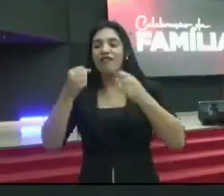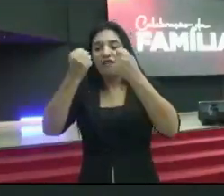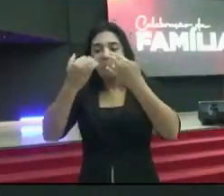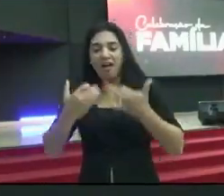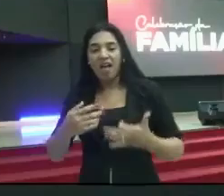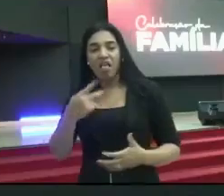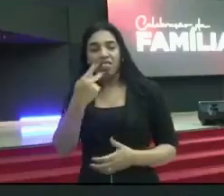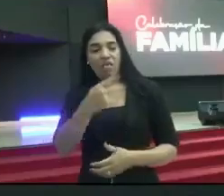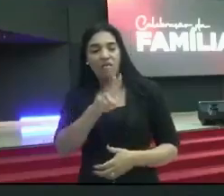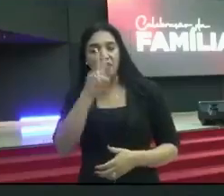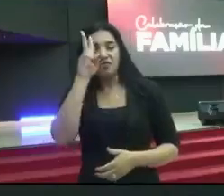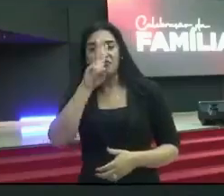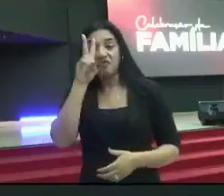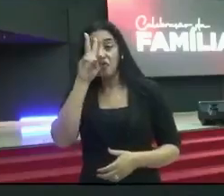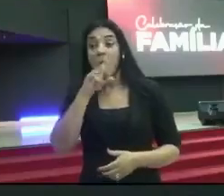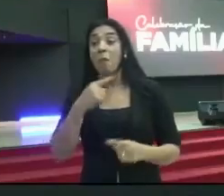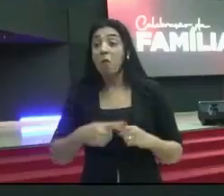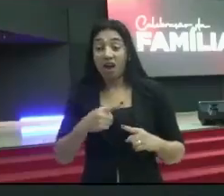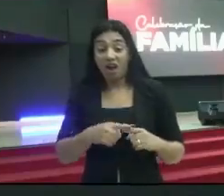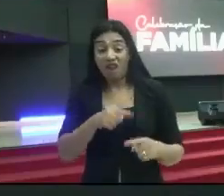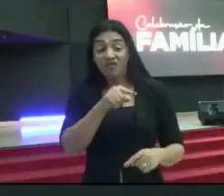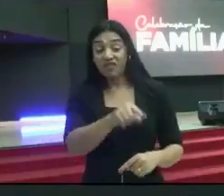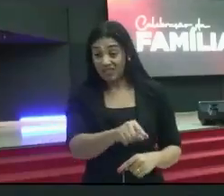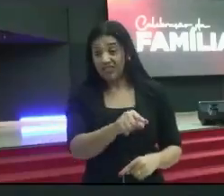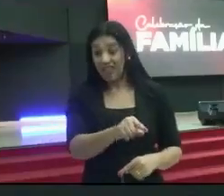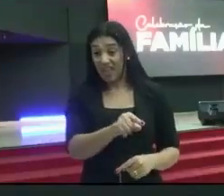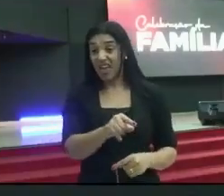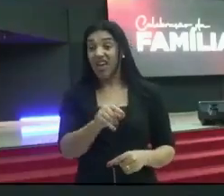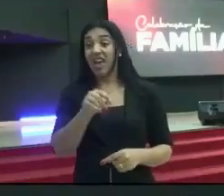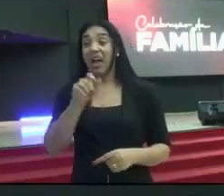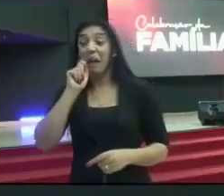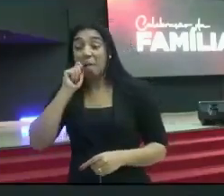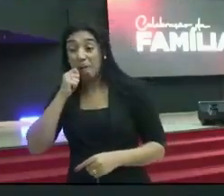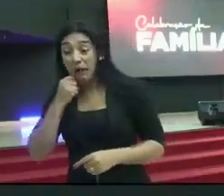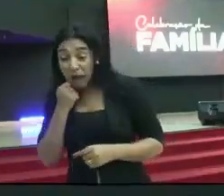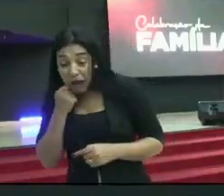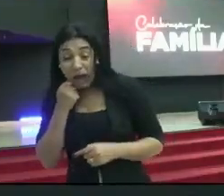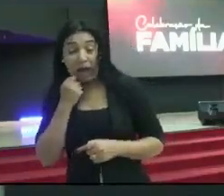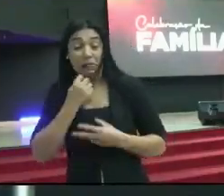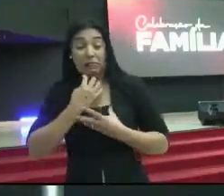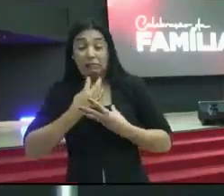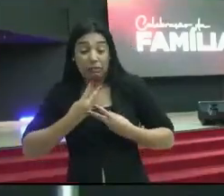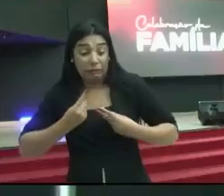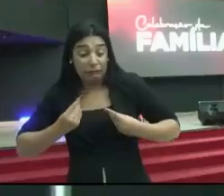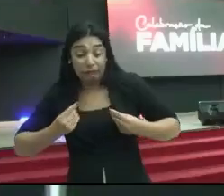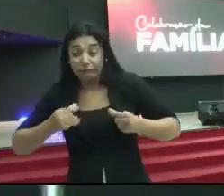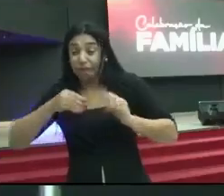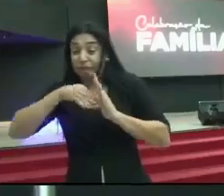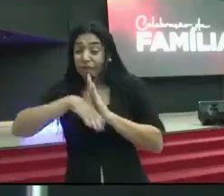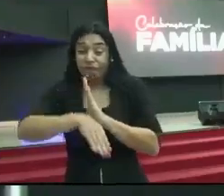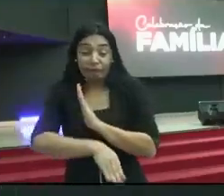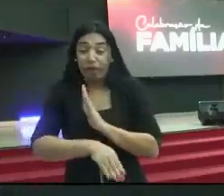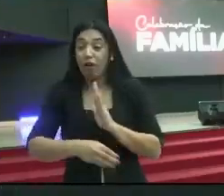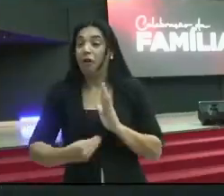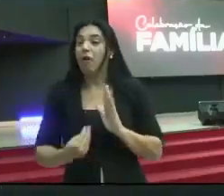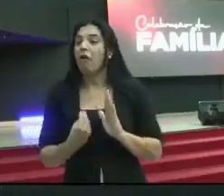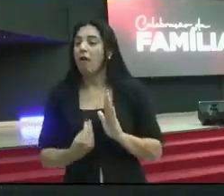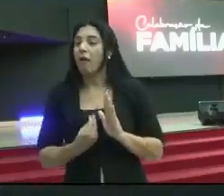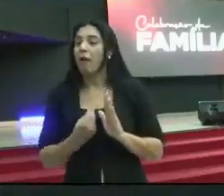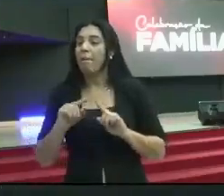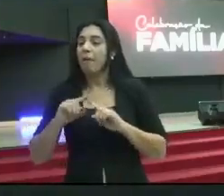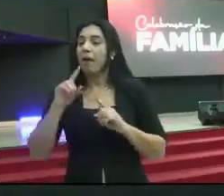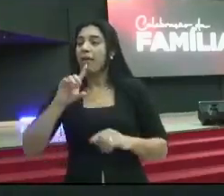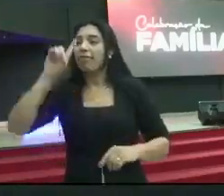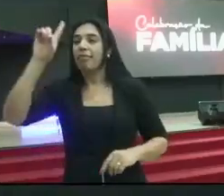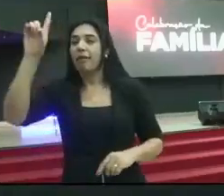tua história, porque você se sentiu amarga e despedaçada pela vida, mas